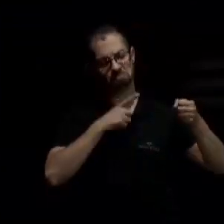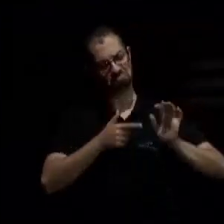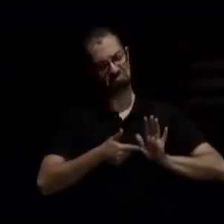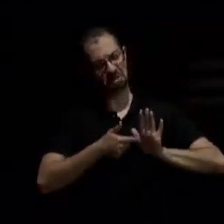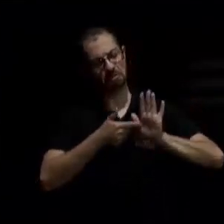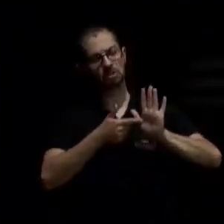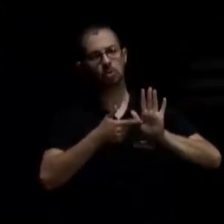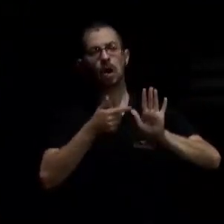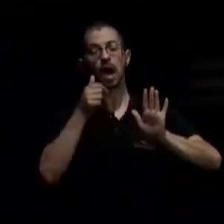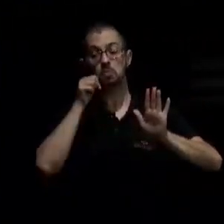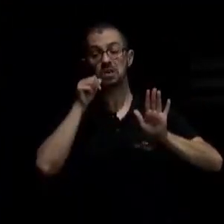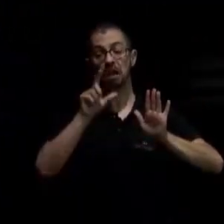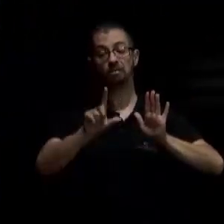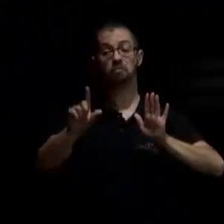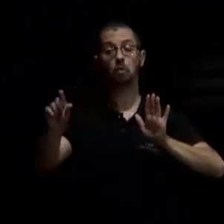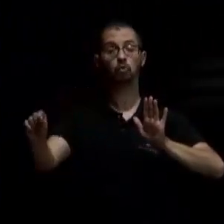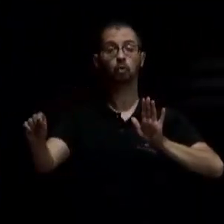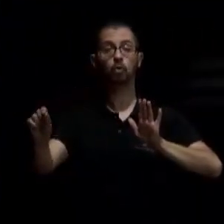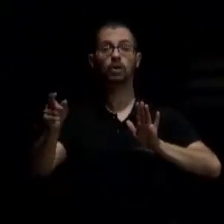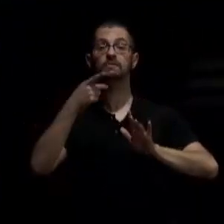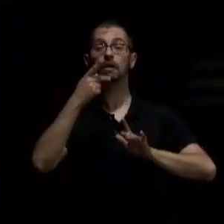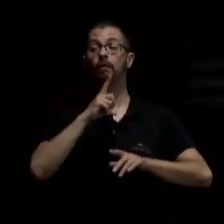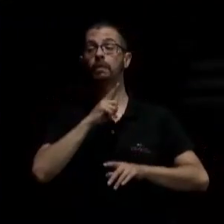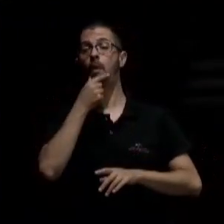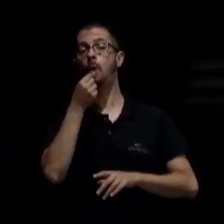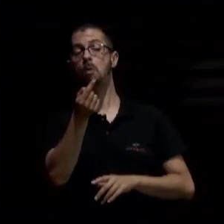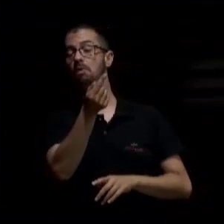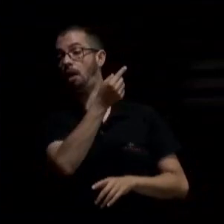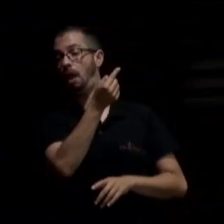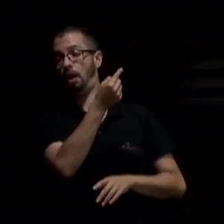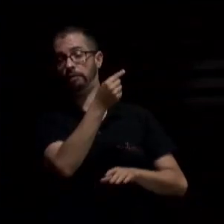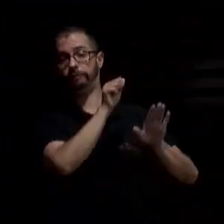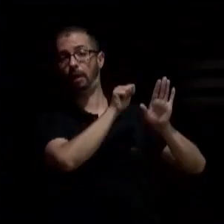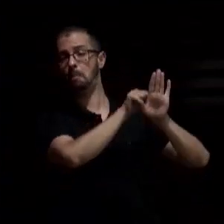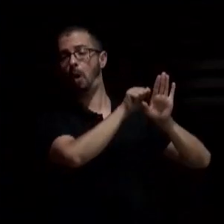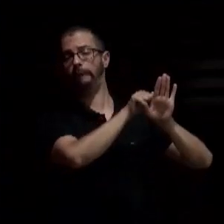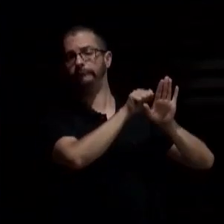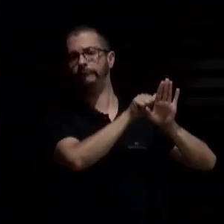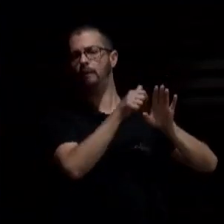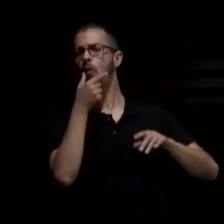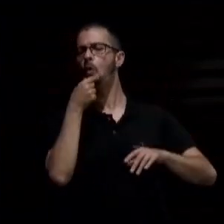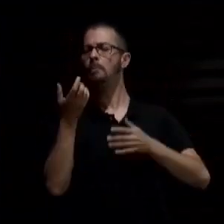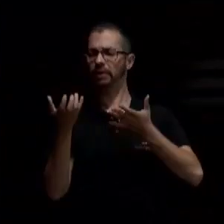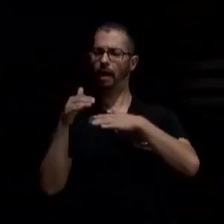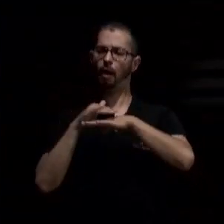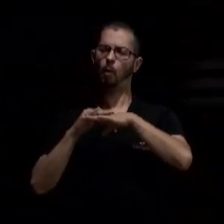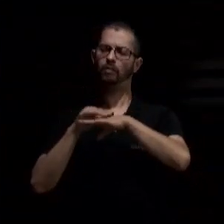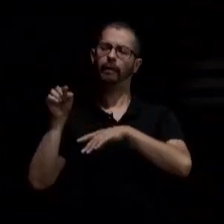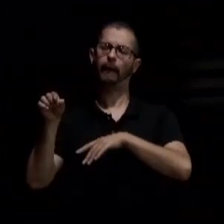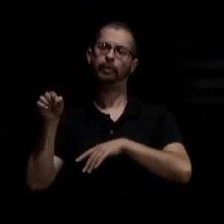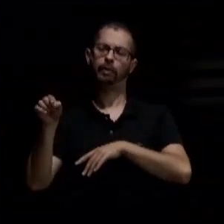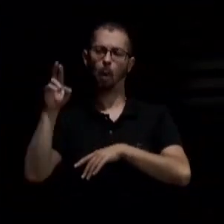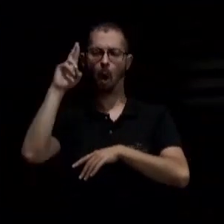Ela voltou e disse: tem um homem lá fora, ele quer falar com a senhora.